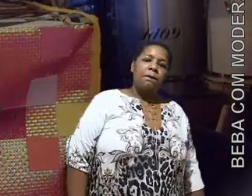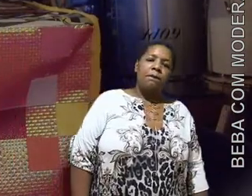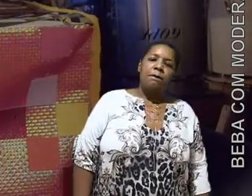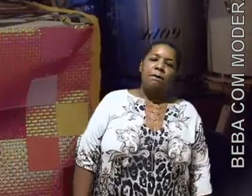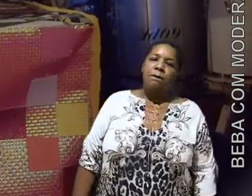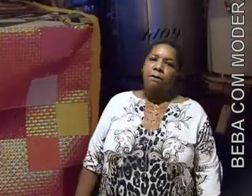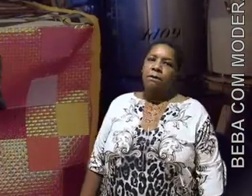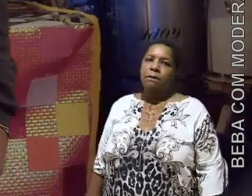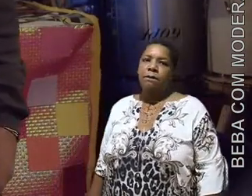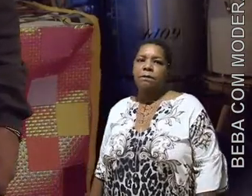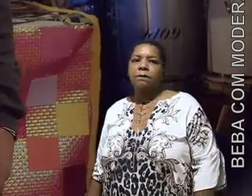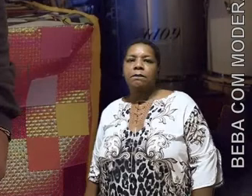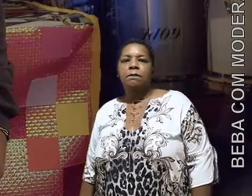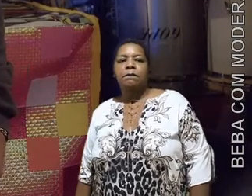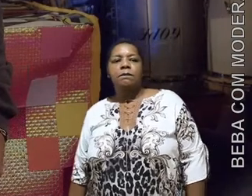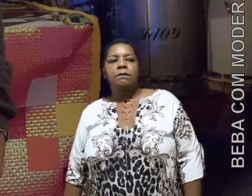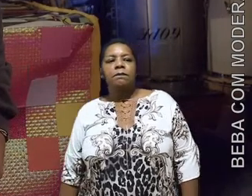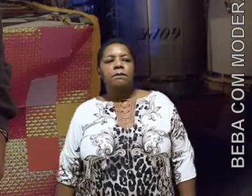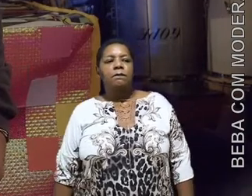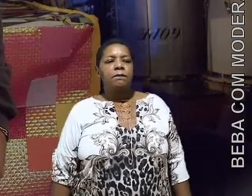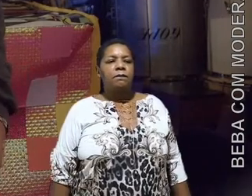E aí